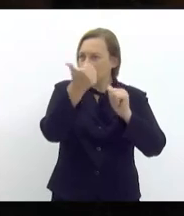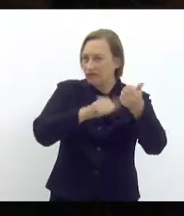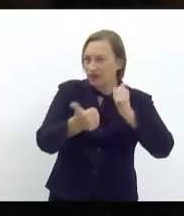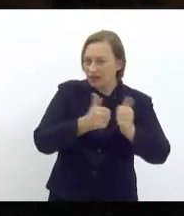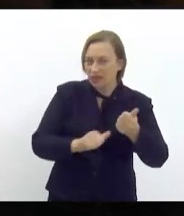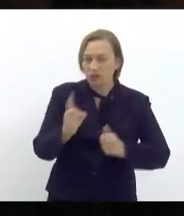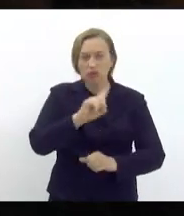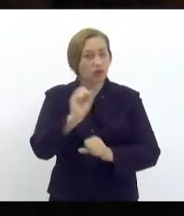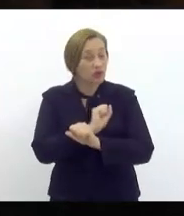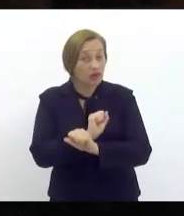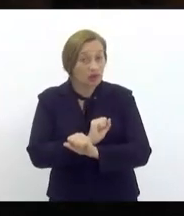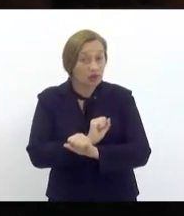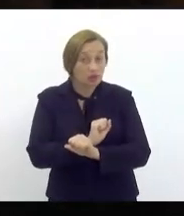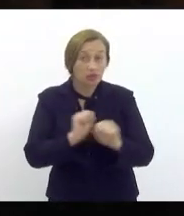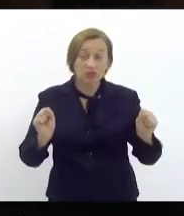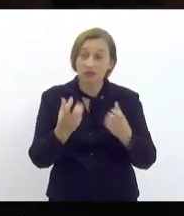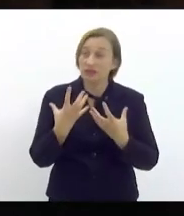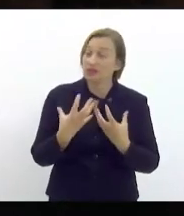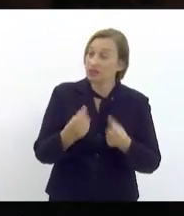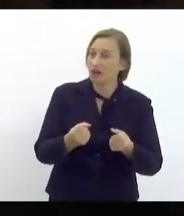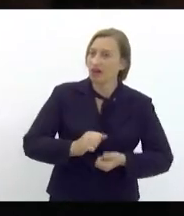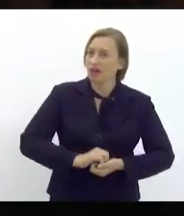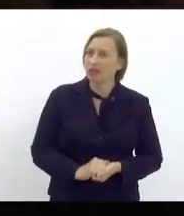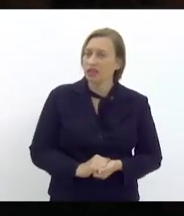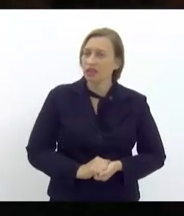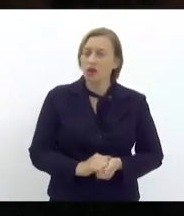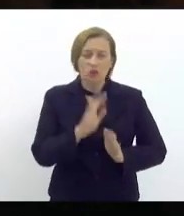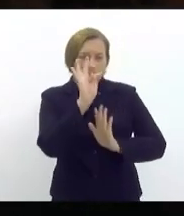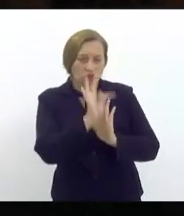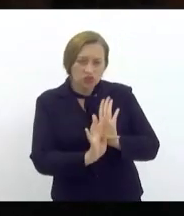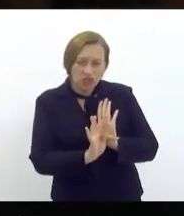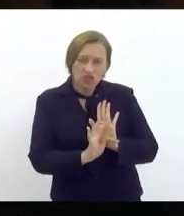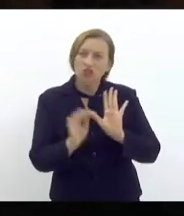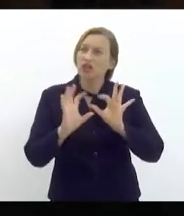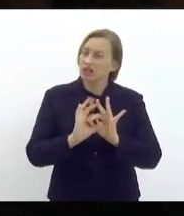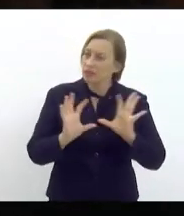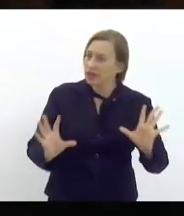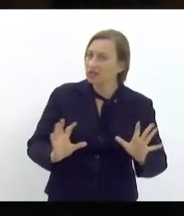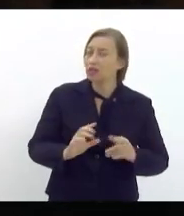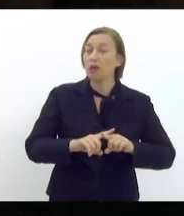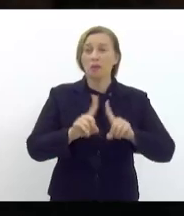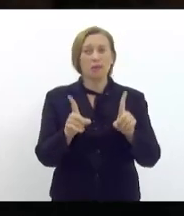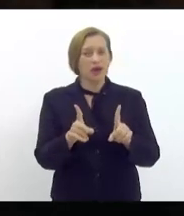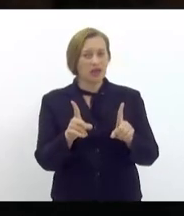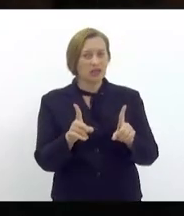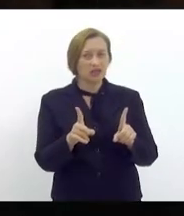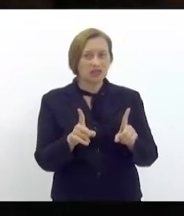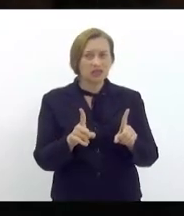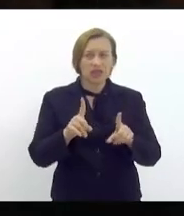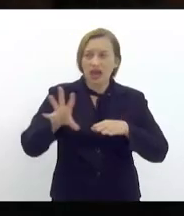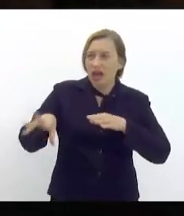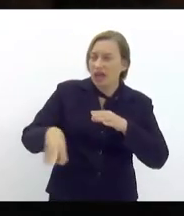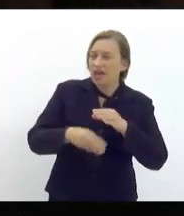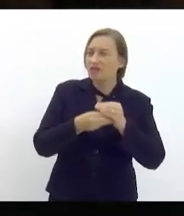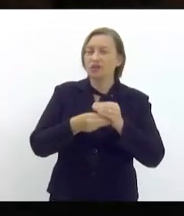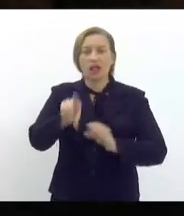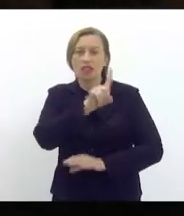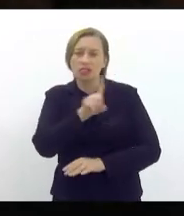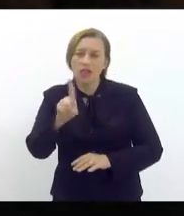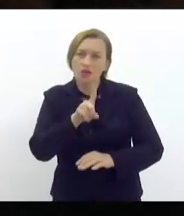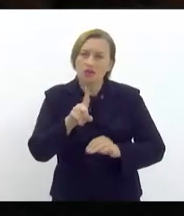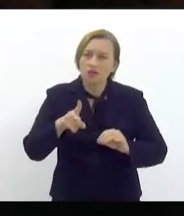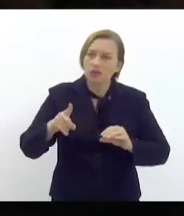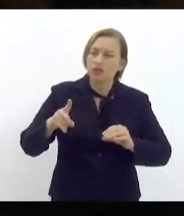inadmissível eu fiz uma emenda para que esse texto fosse autorizativo mas ainda assim a emenda não foi acatada